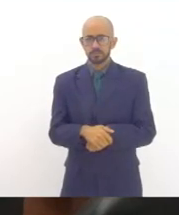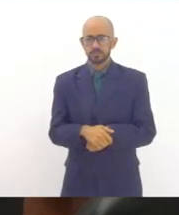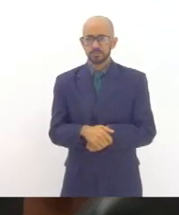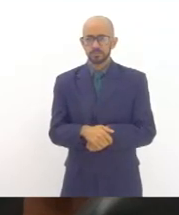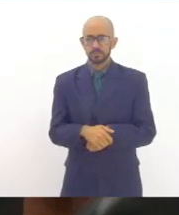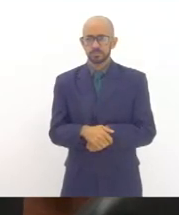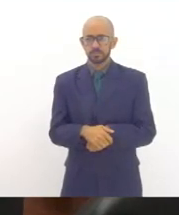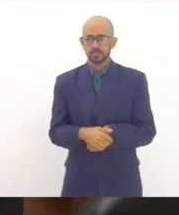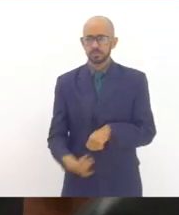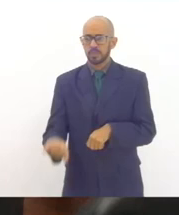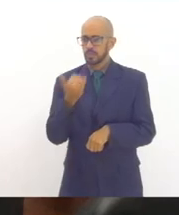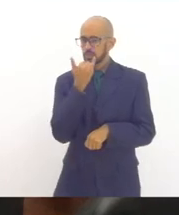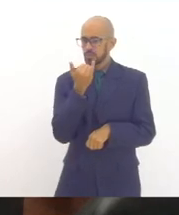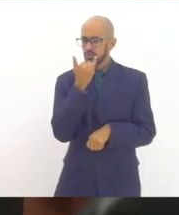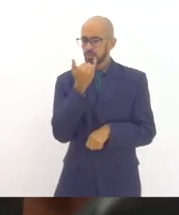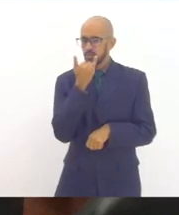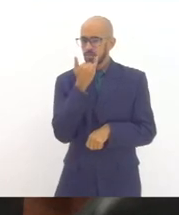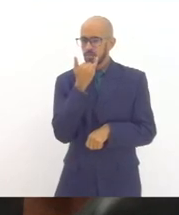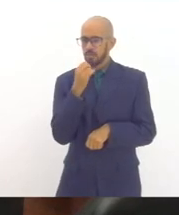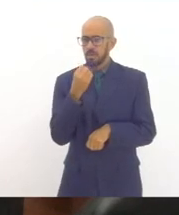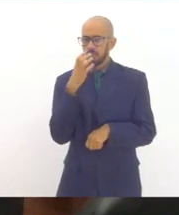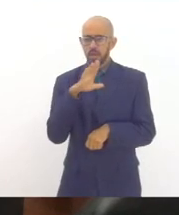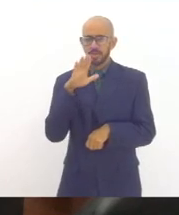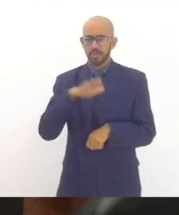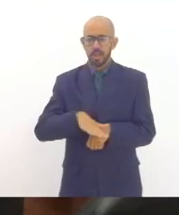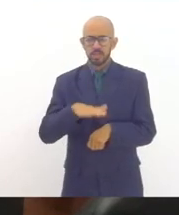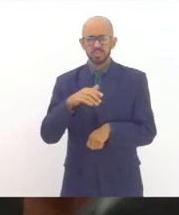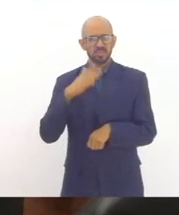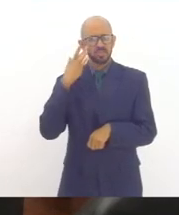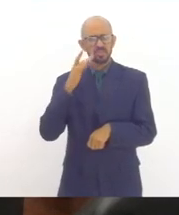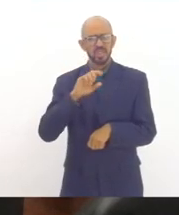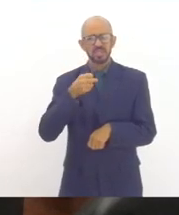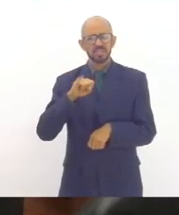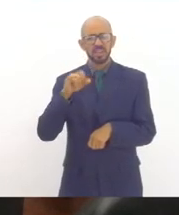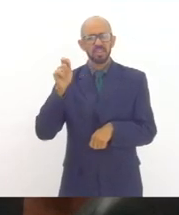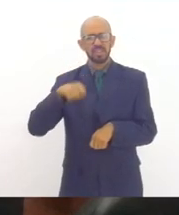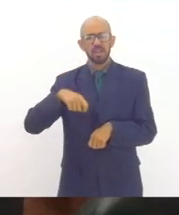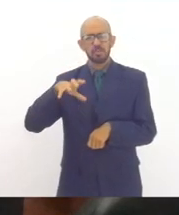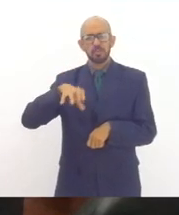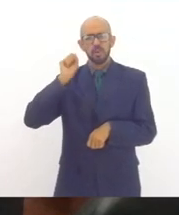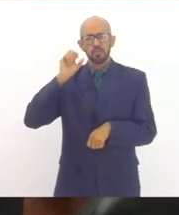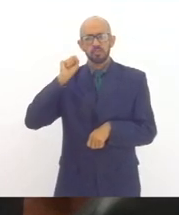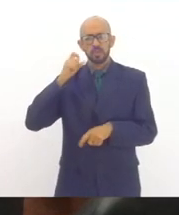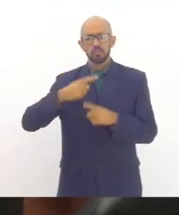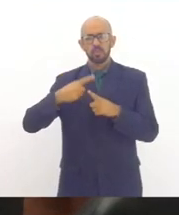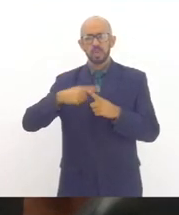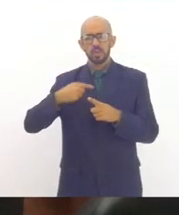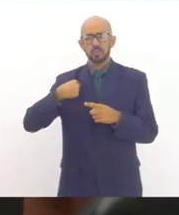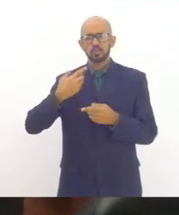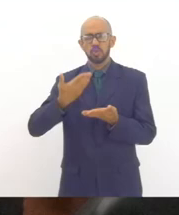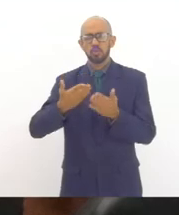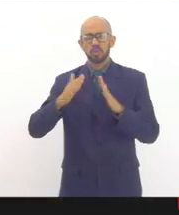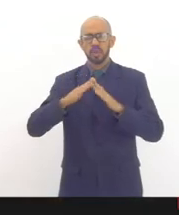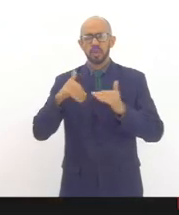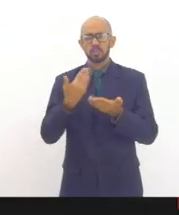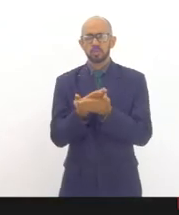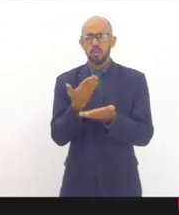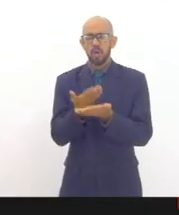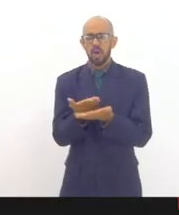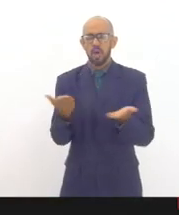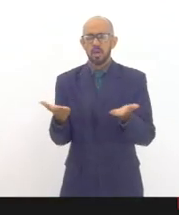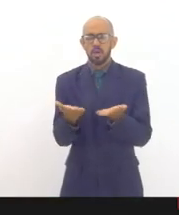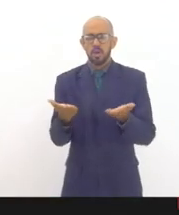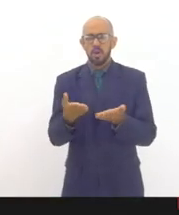Desculpa, pessoal, boa tarde. Não sei se vocês me ouvem direito, é porque eu estou na escola e